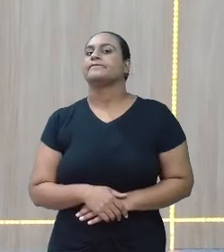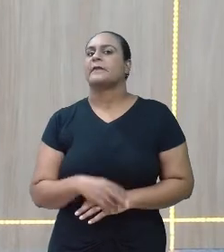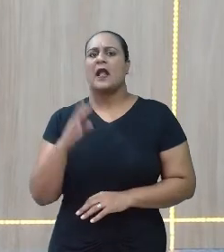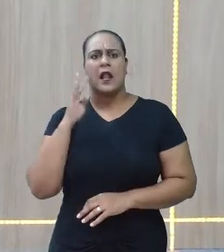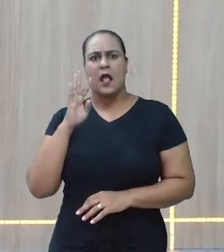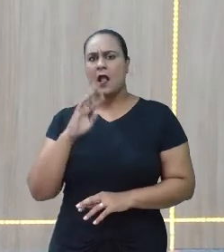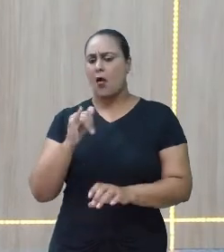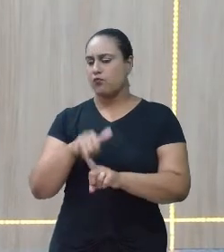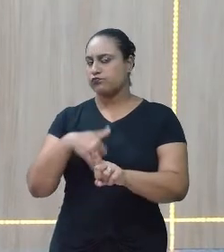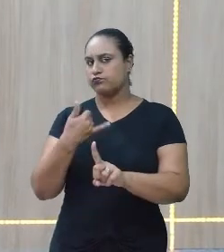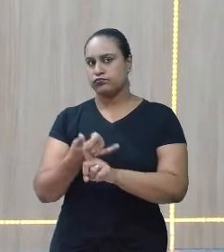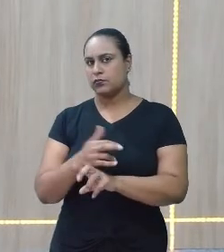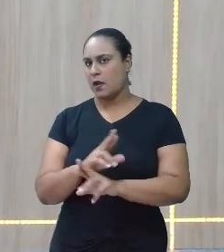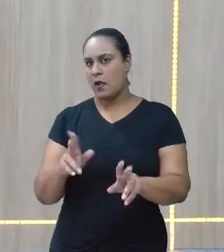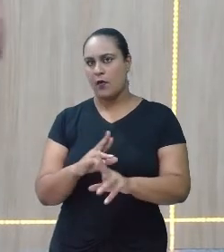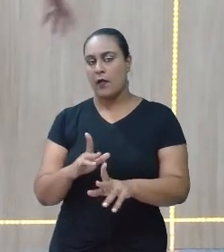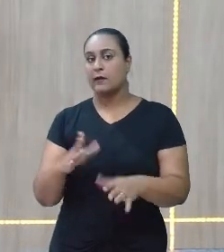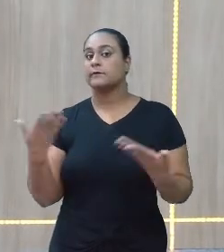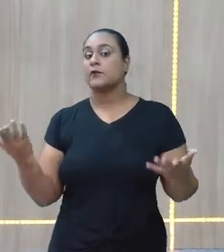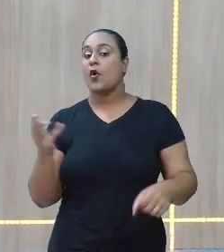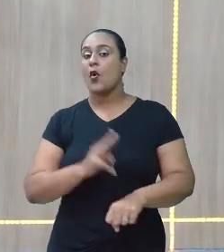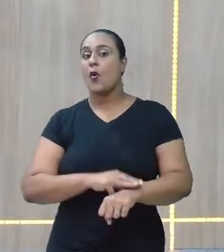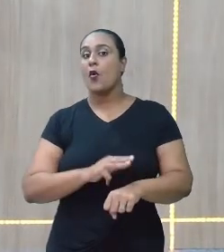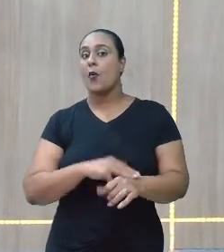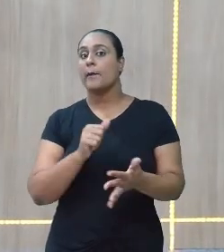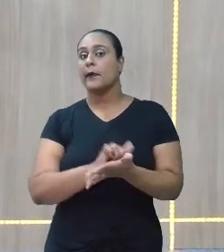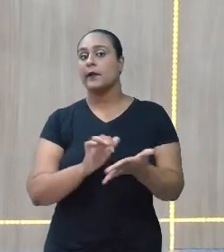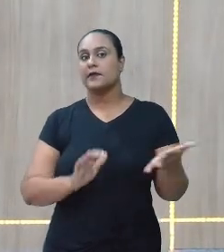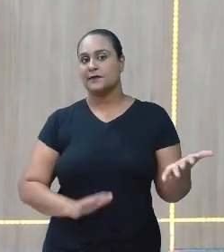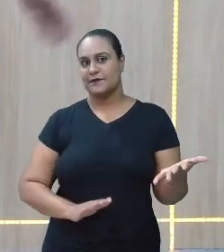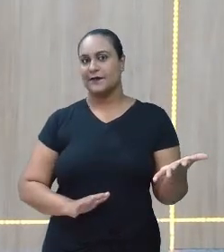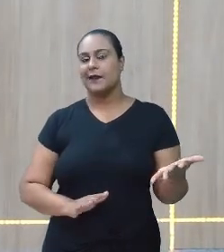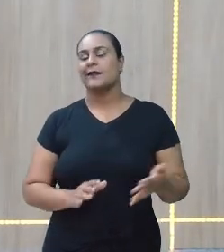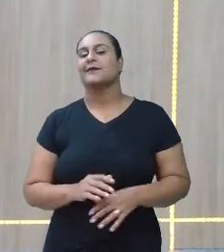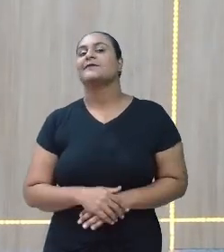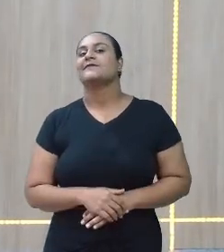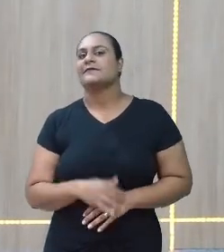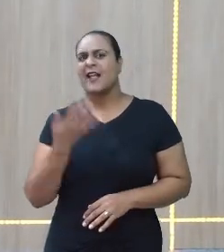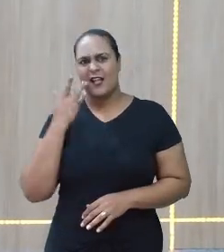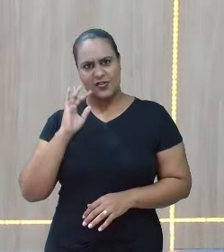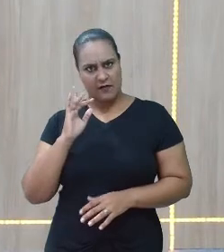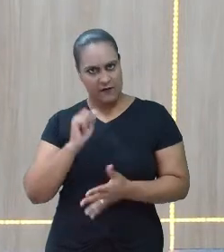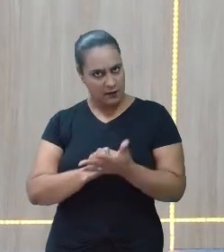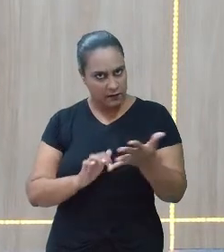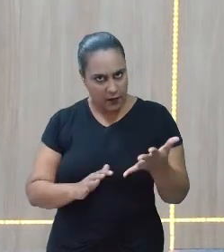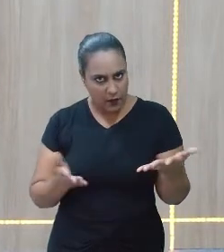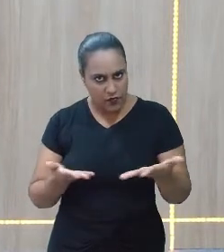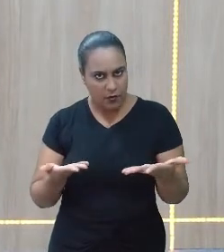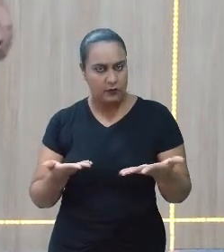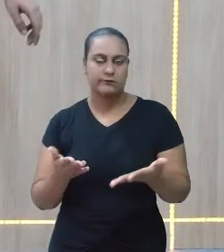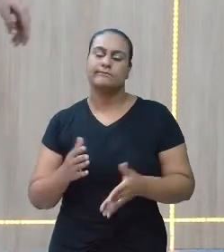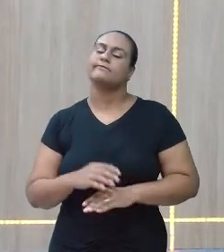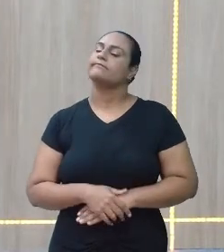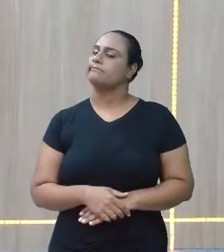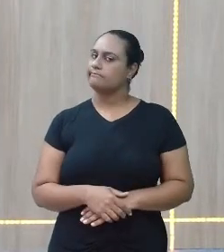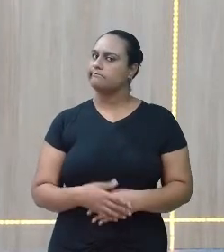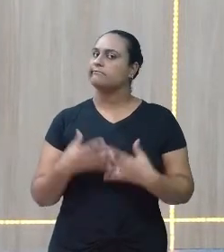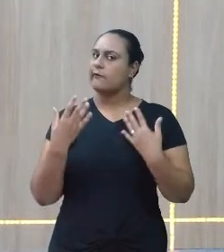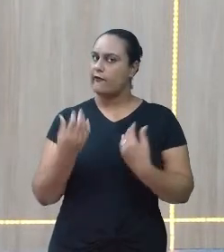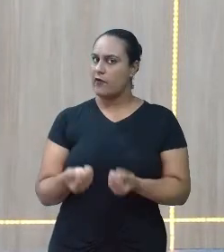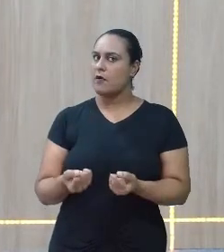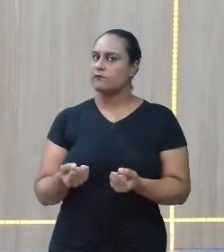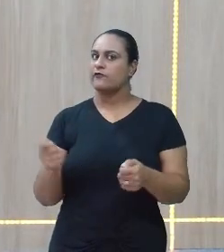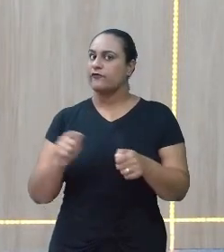aqui agora, né, no nosso queridíssimo momento de atividade. Achava que não ia ter atividade hoje não foi? Vamos lá fazer